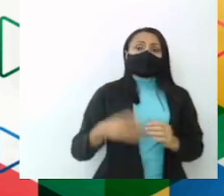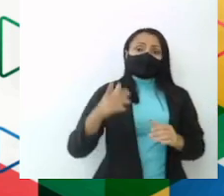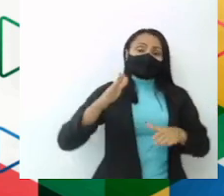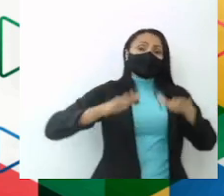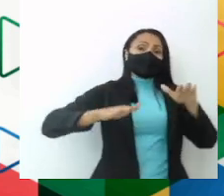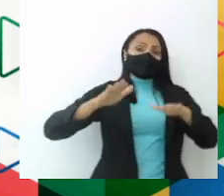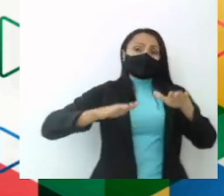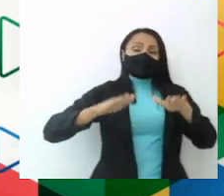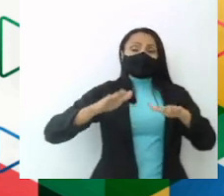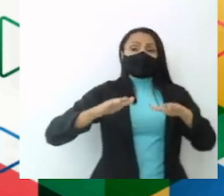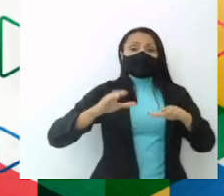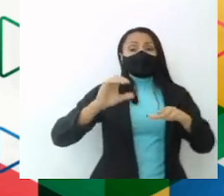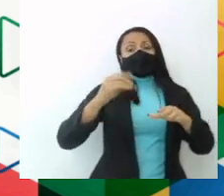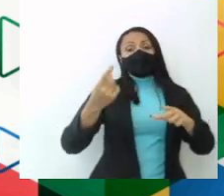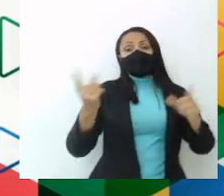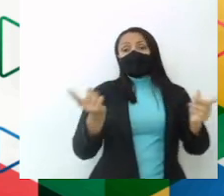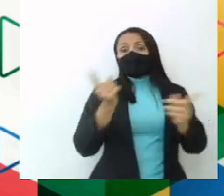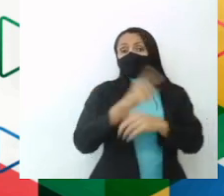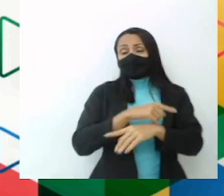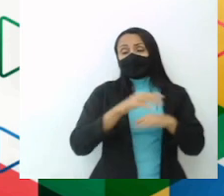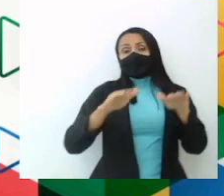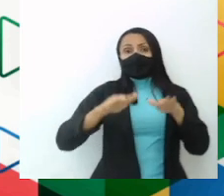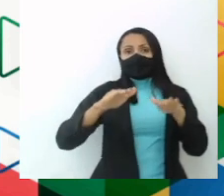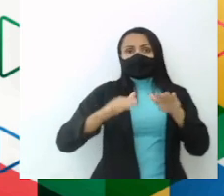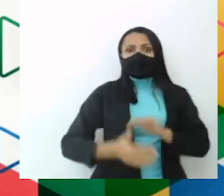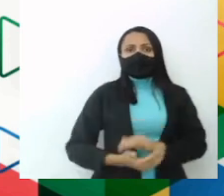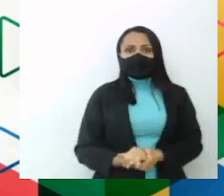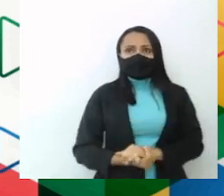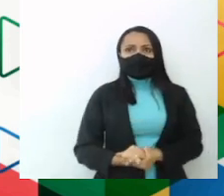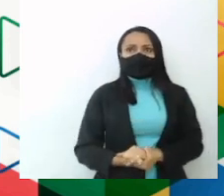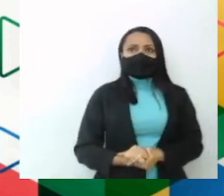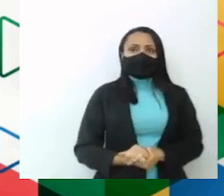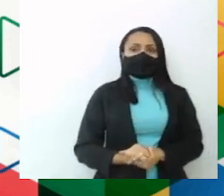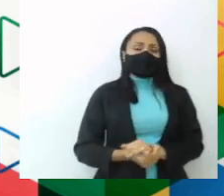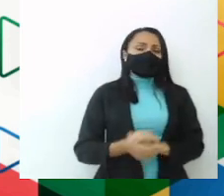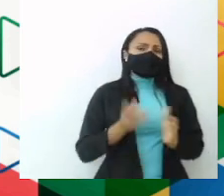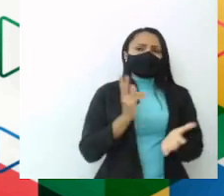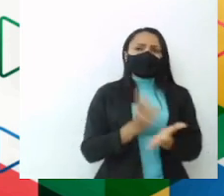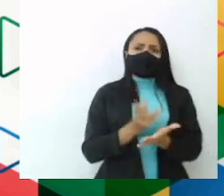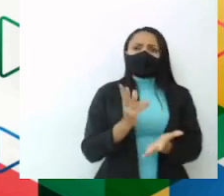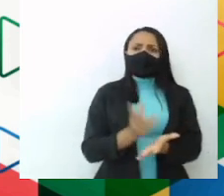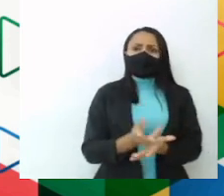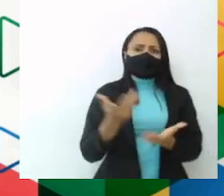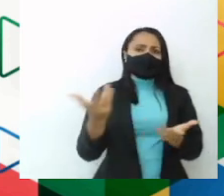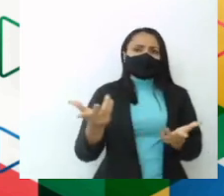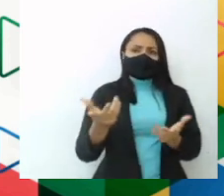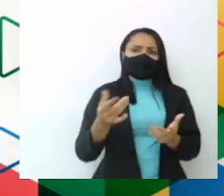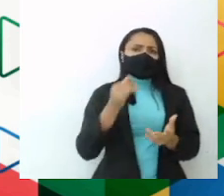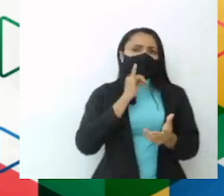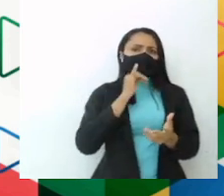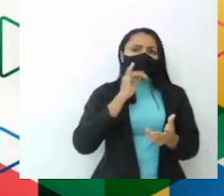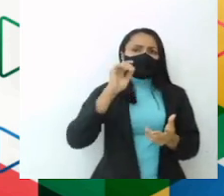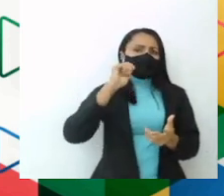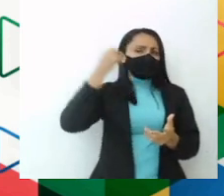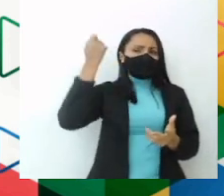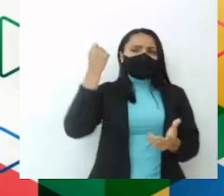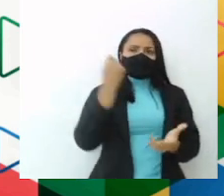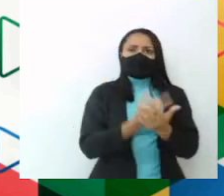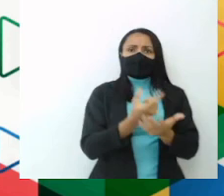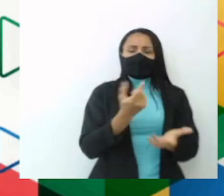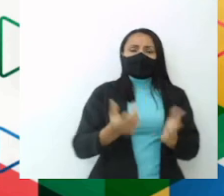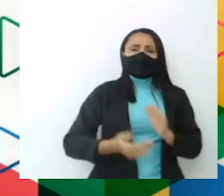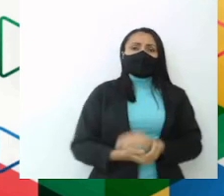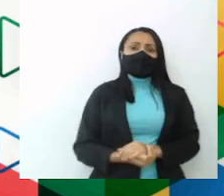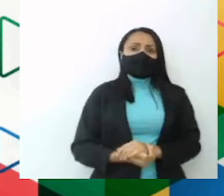proporcionais ou inversamente proporcionais. A mesma coisa de ir na padaria e comprar pão. Um copo de suco